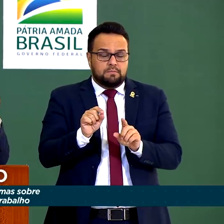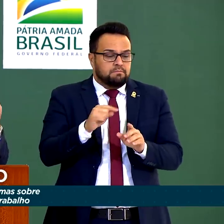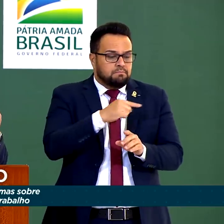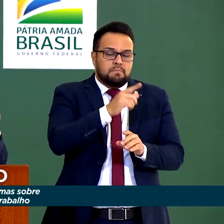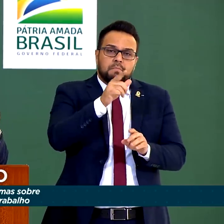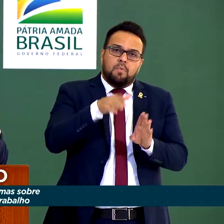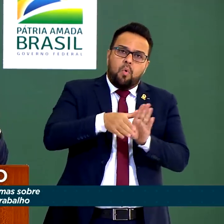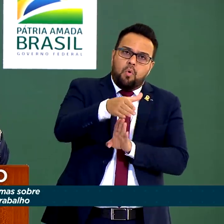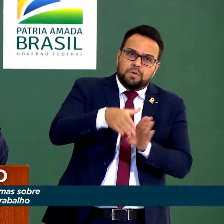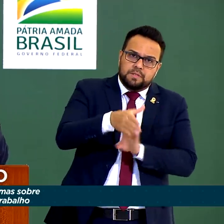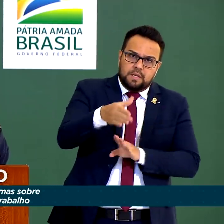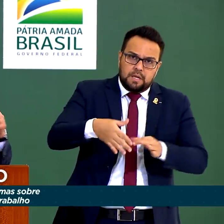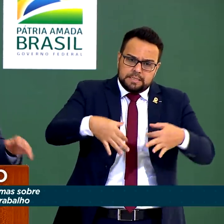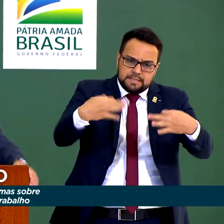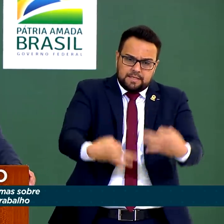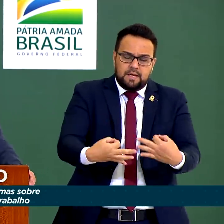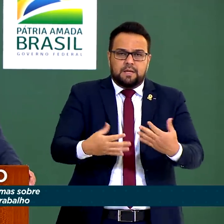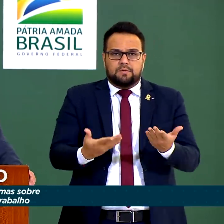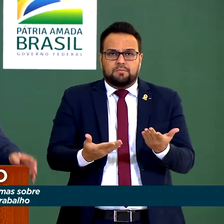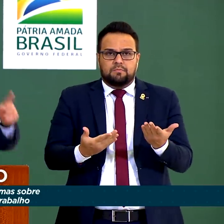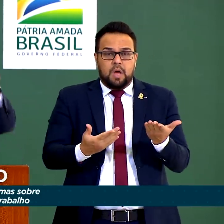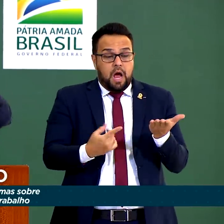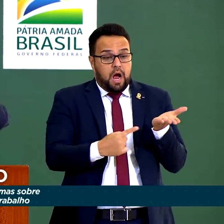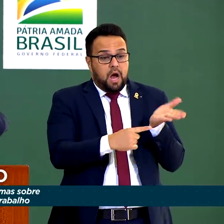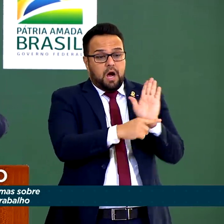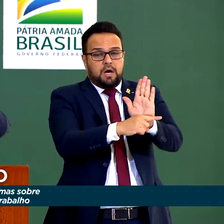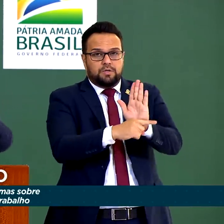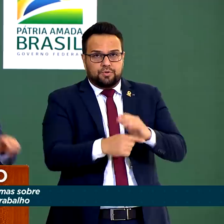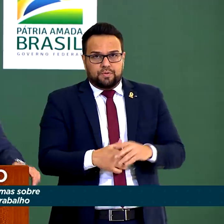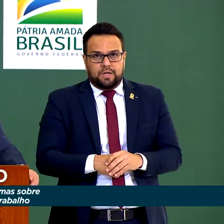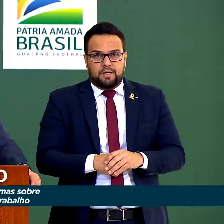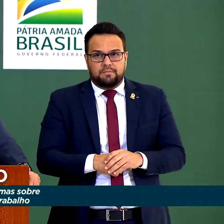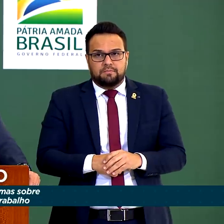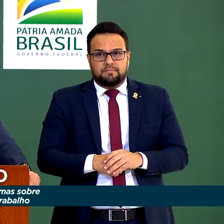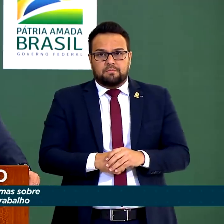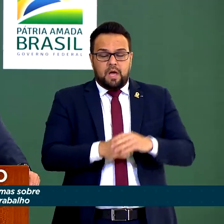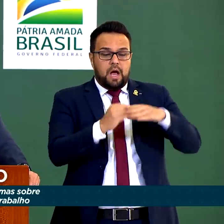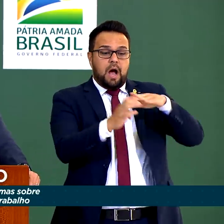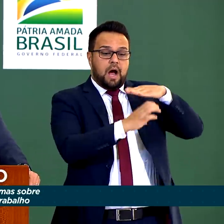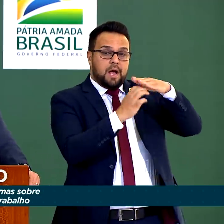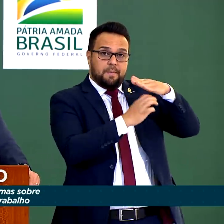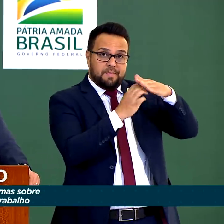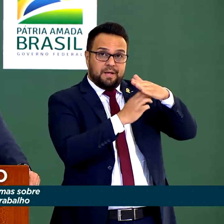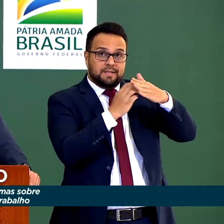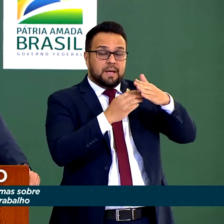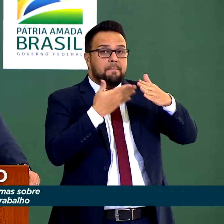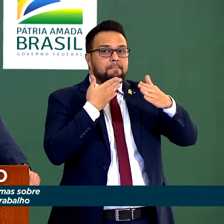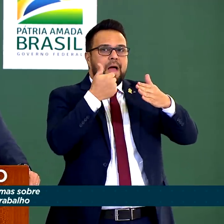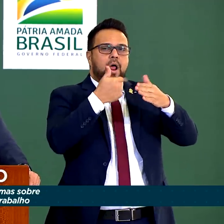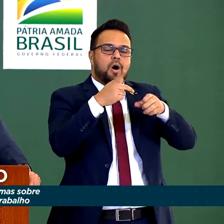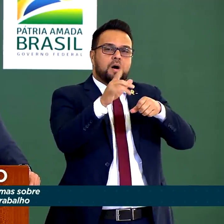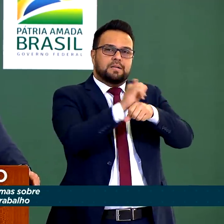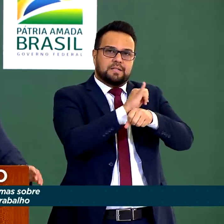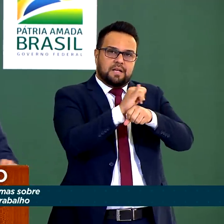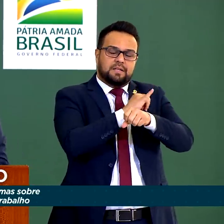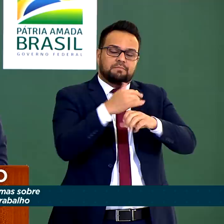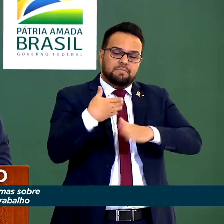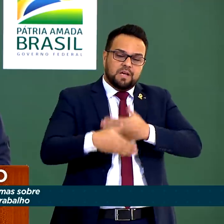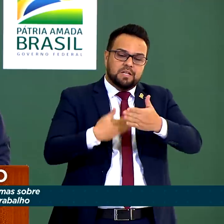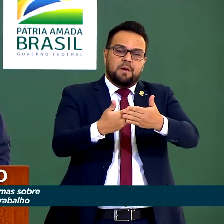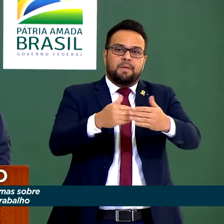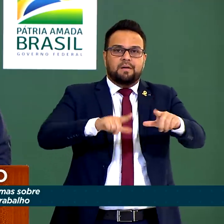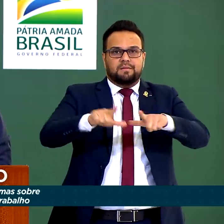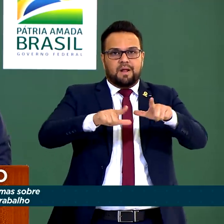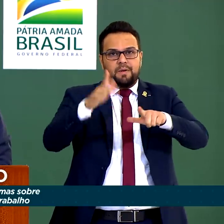aconselha alguém que se alguém que está ali para ajudar o empregador a dar a melhor condição de desempenho